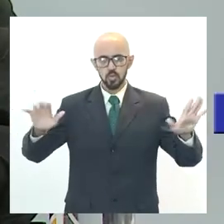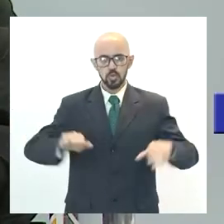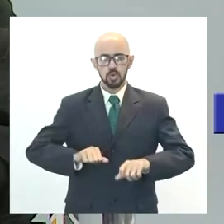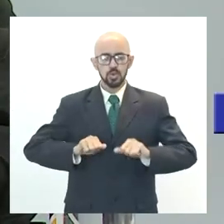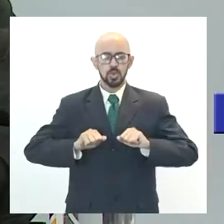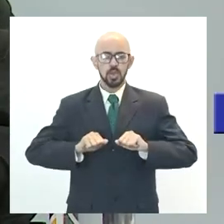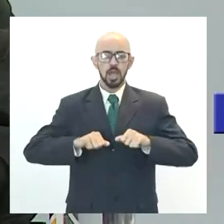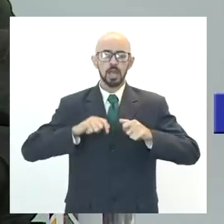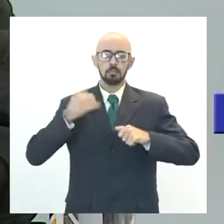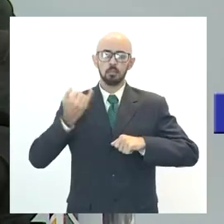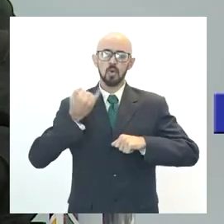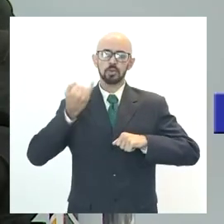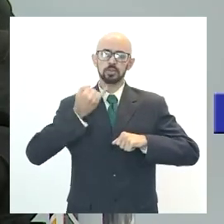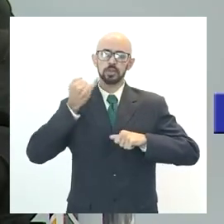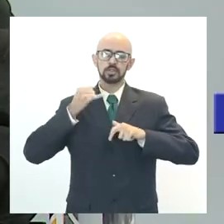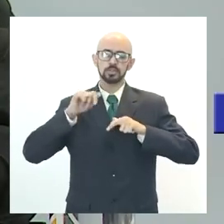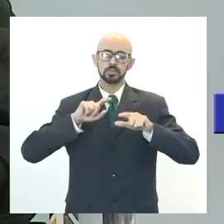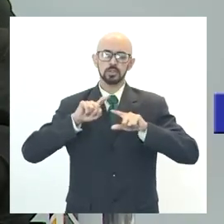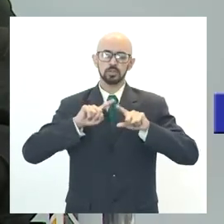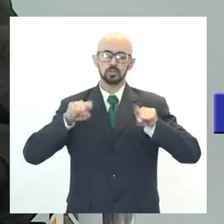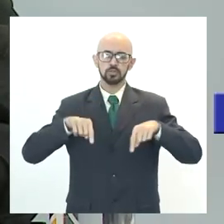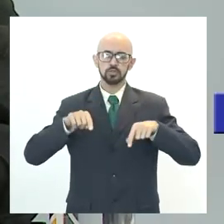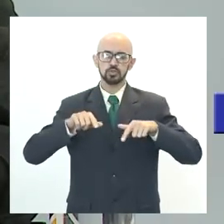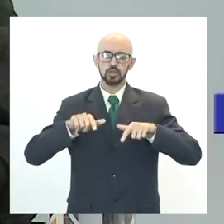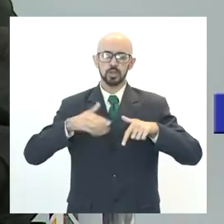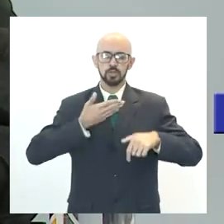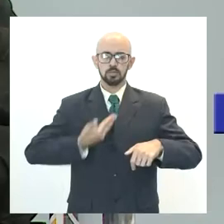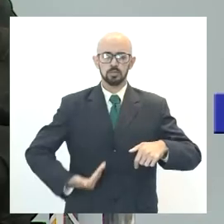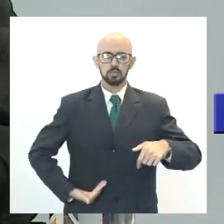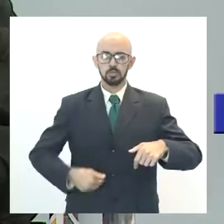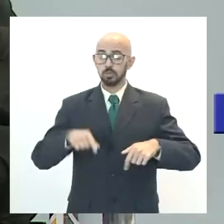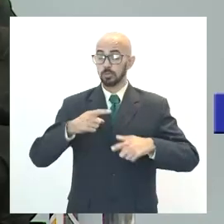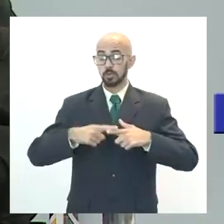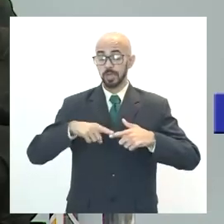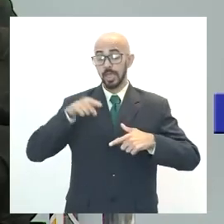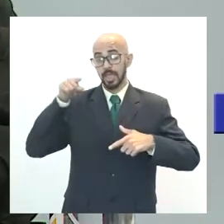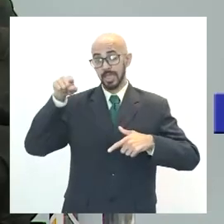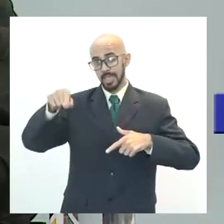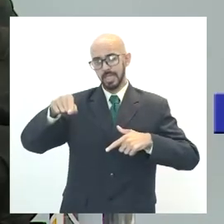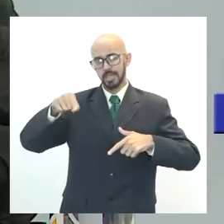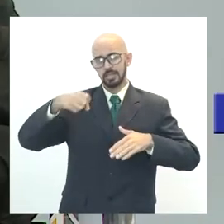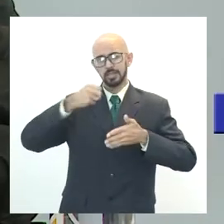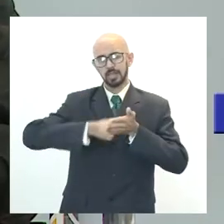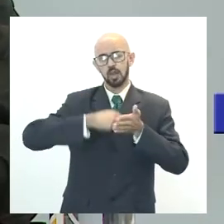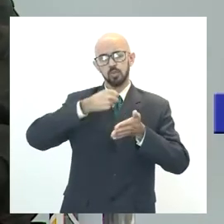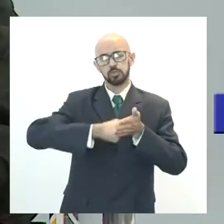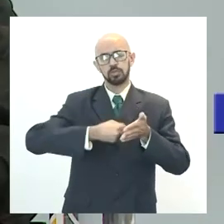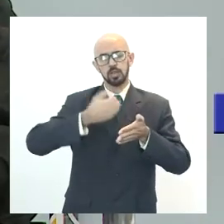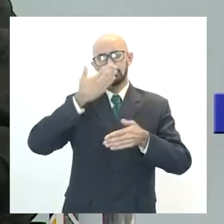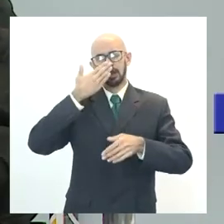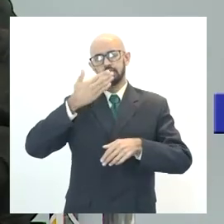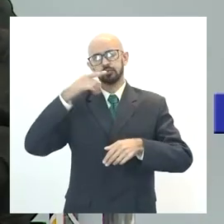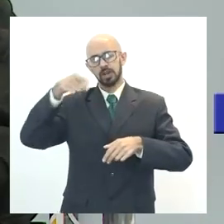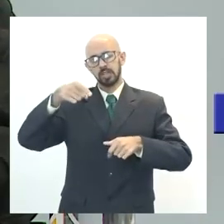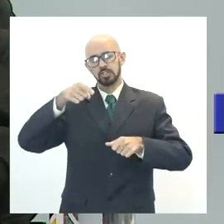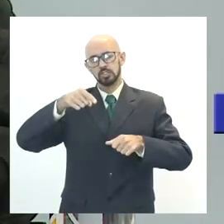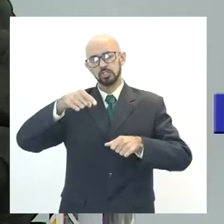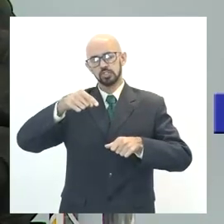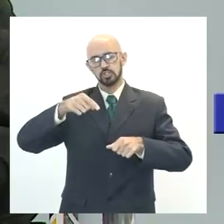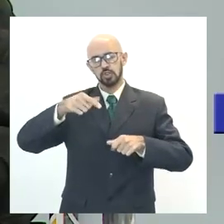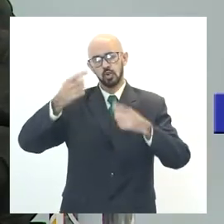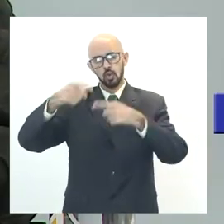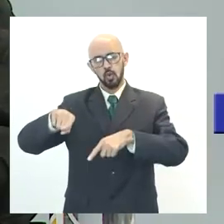importância do serviço público porque o servidor público que tá na Linha de Frente desde o início é